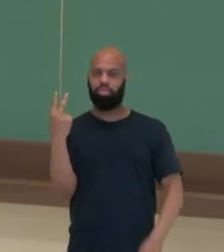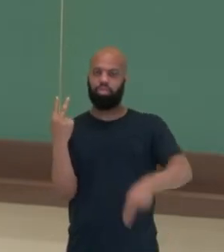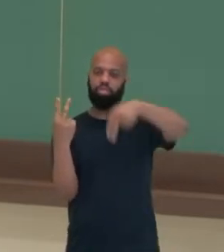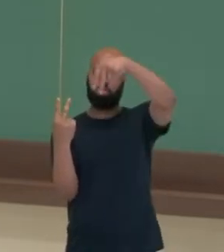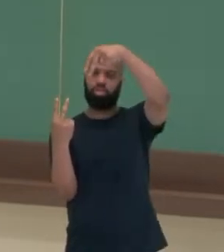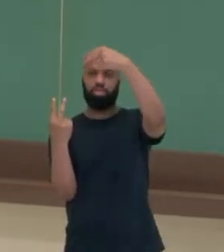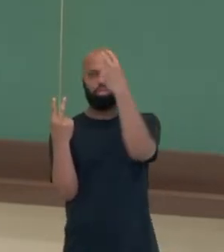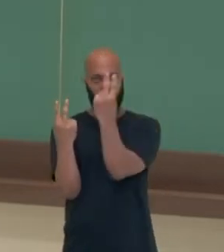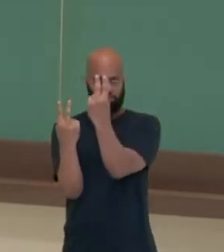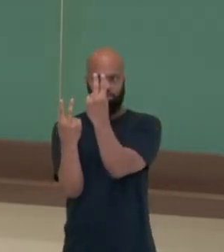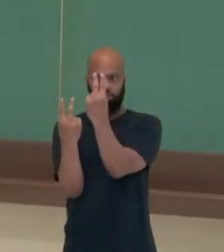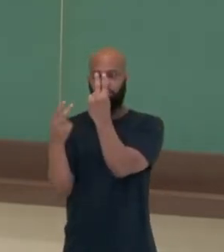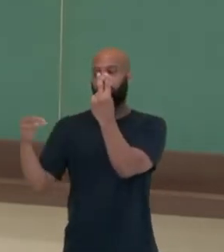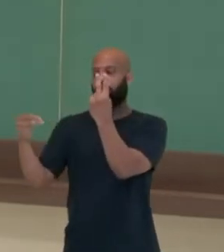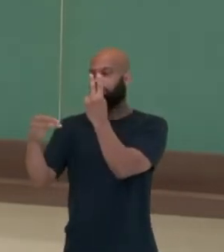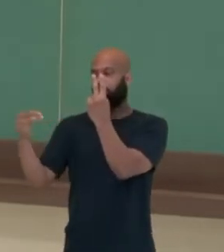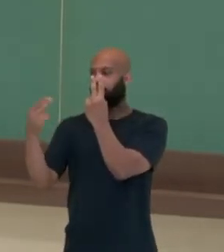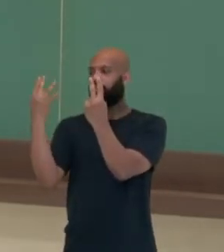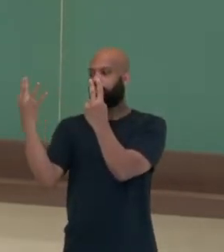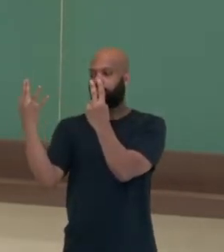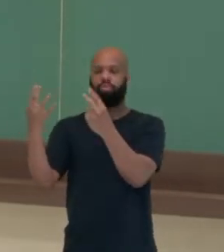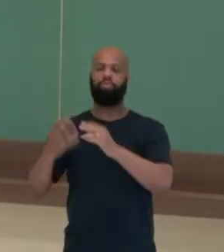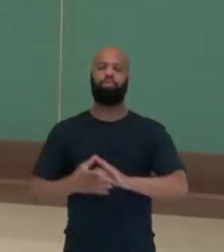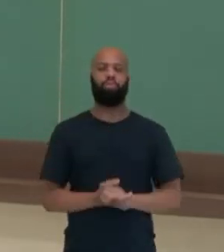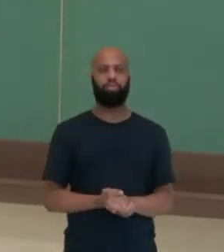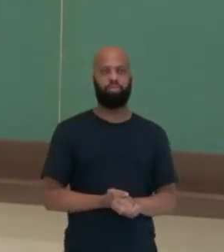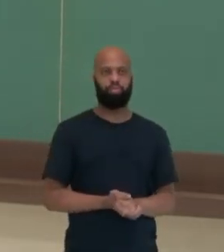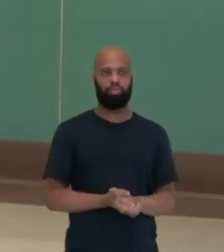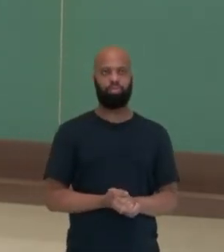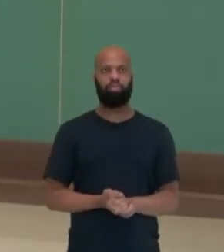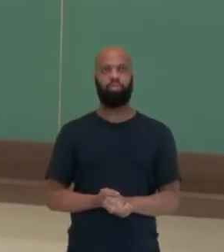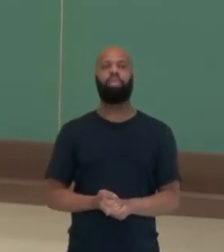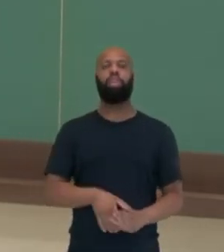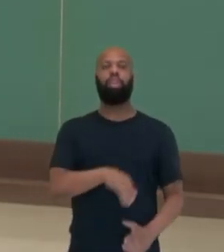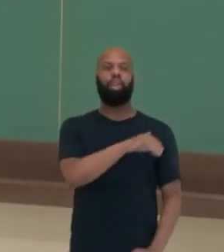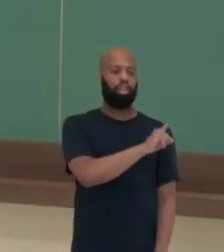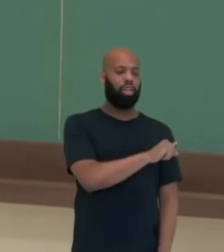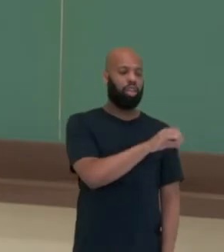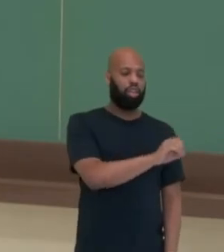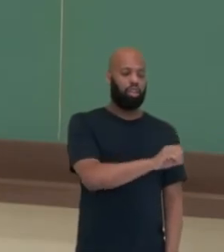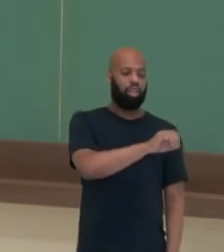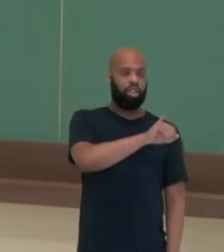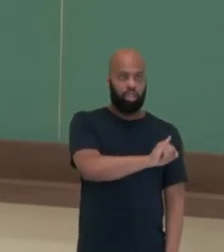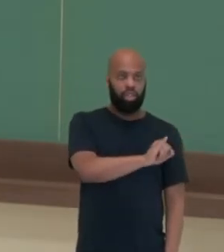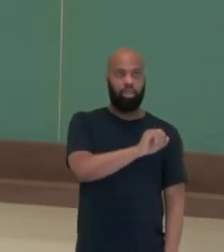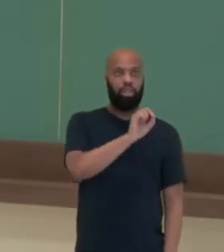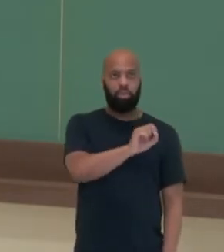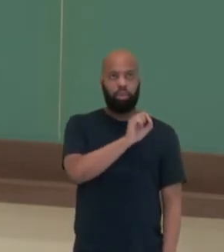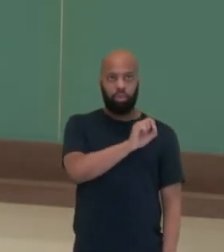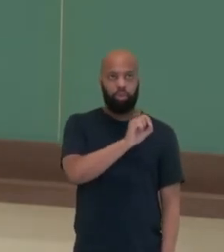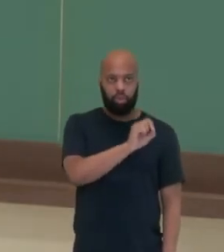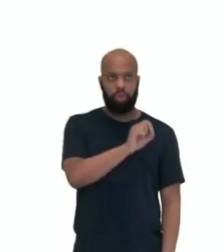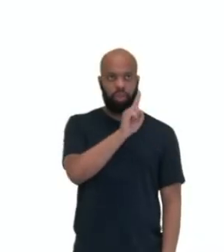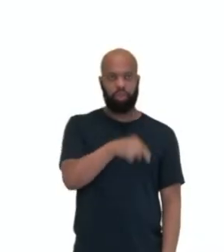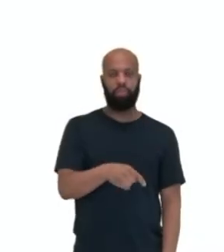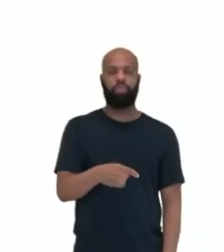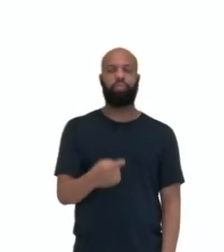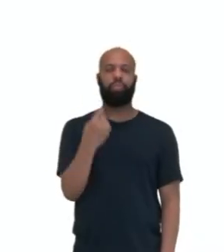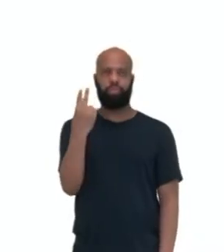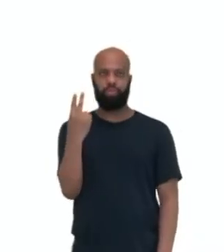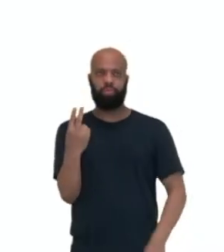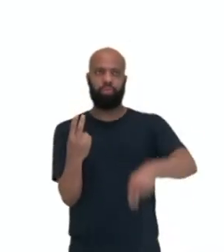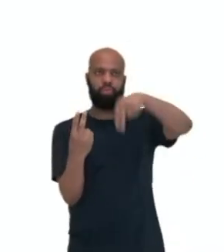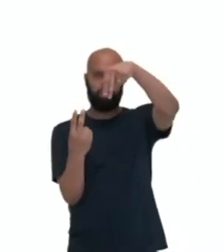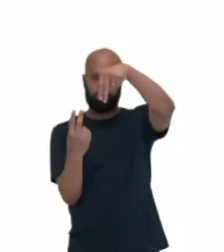2 elevado a N, o N vale 2, 2 elevado a 2, 4. Então, a quantidade de isômero opticamente ativo é igual